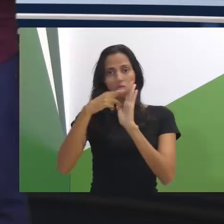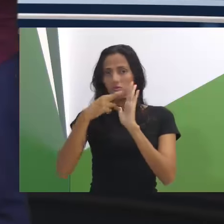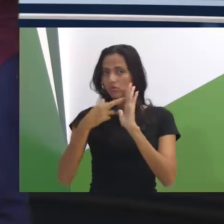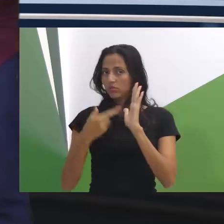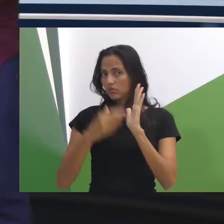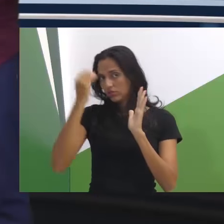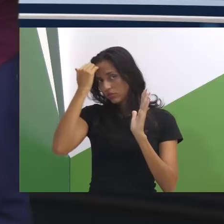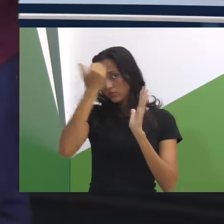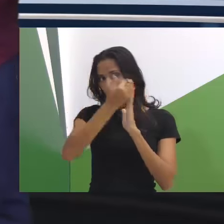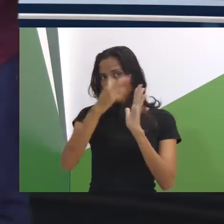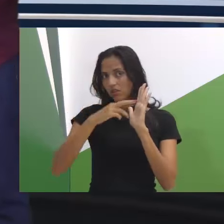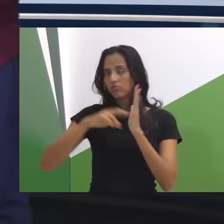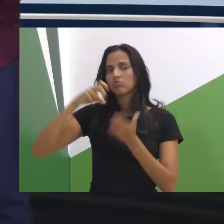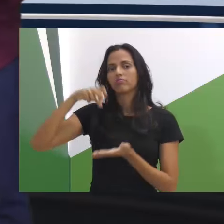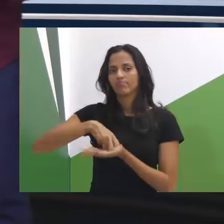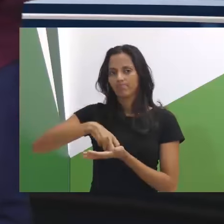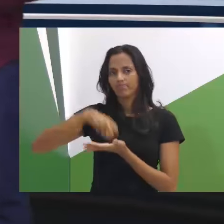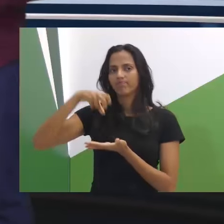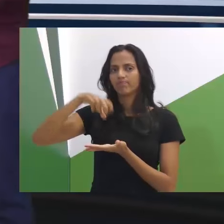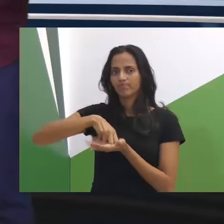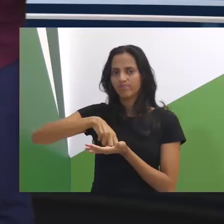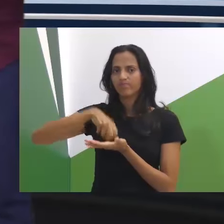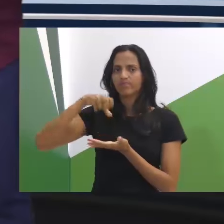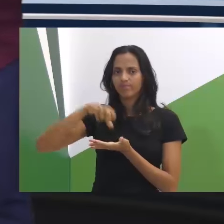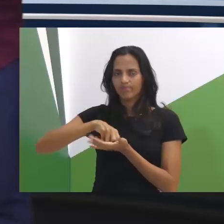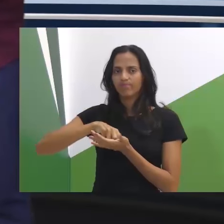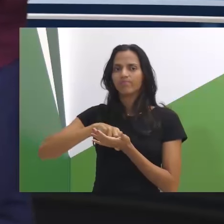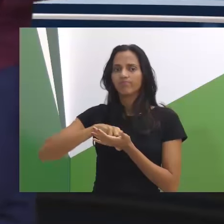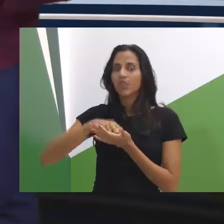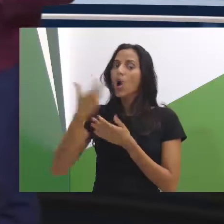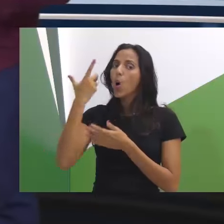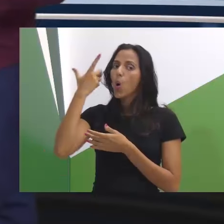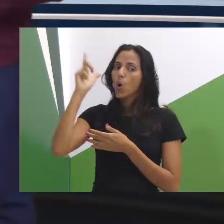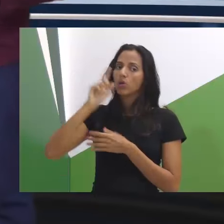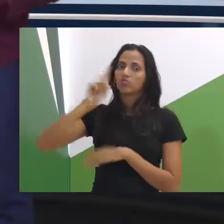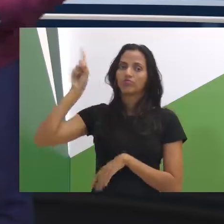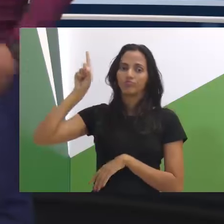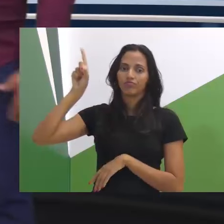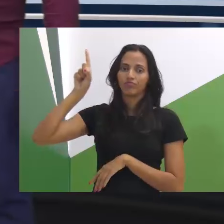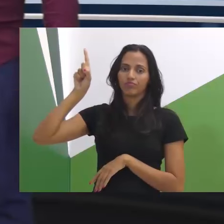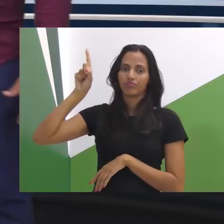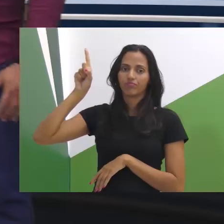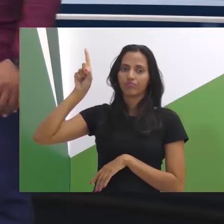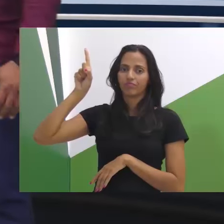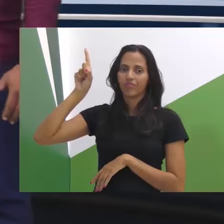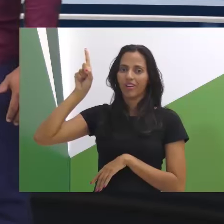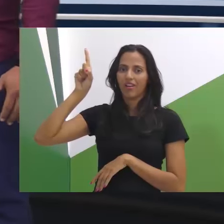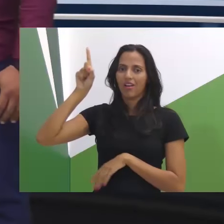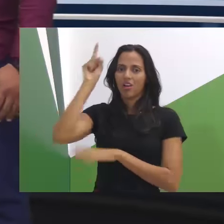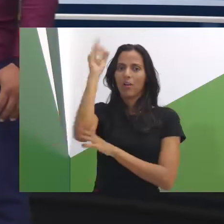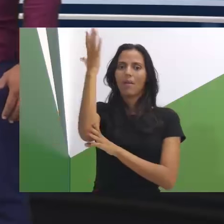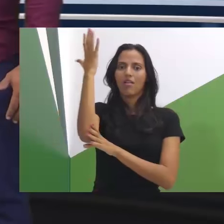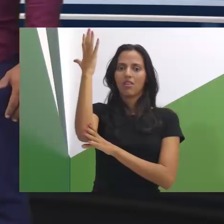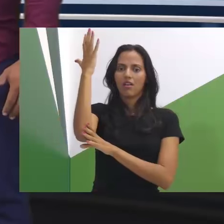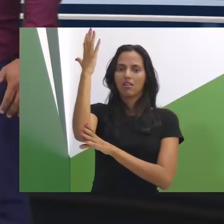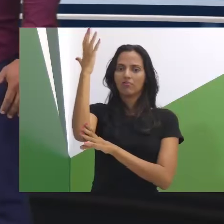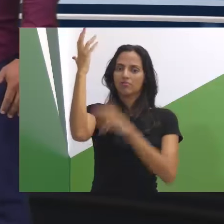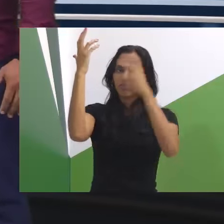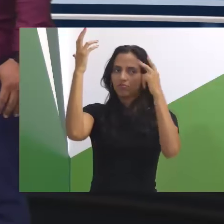no castigo. O mais conhecido, apesar de terem outros, era o pelourinho, o famoso tronco.